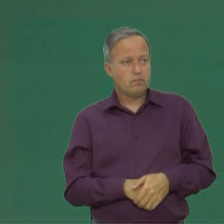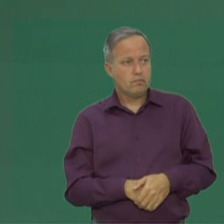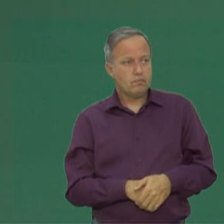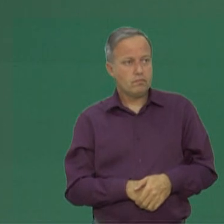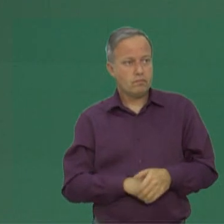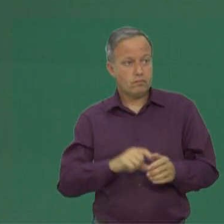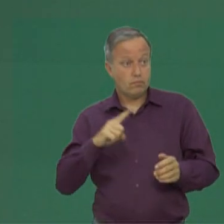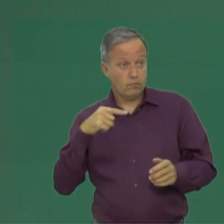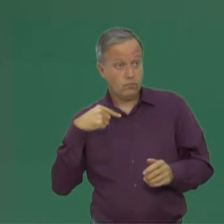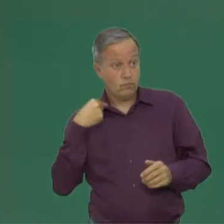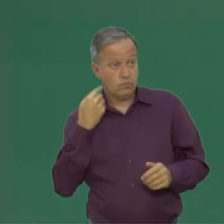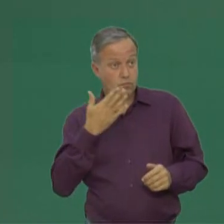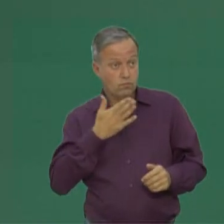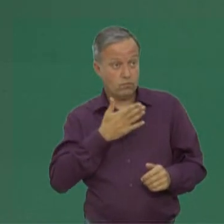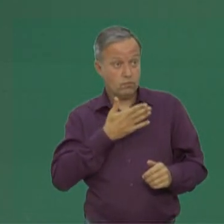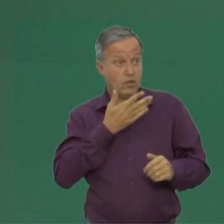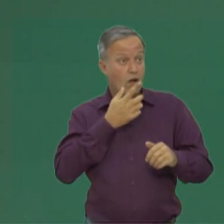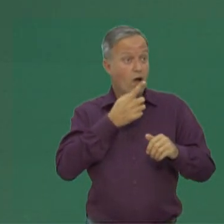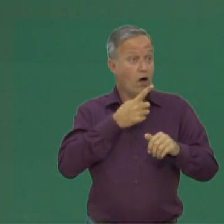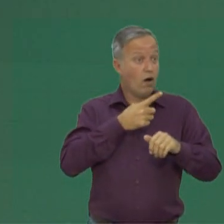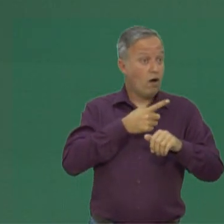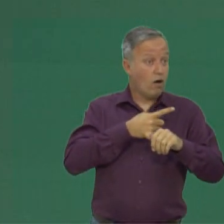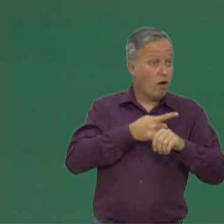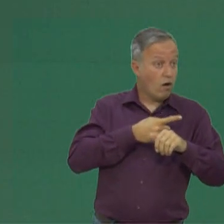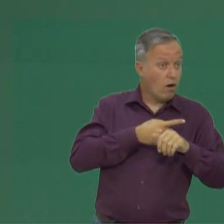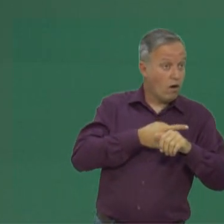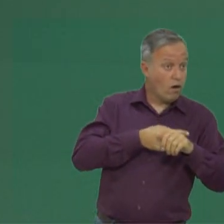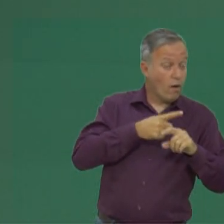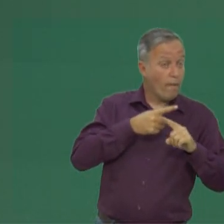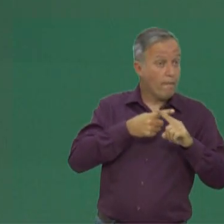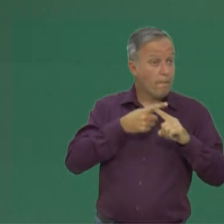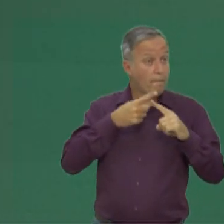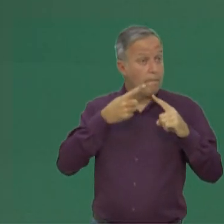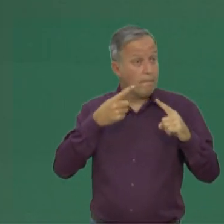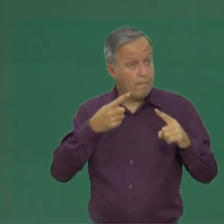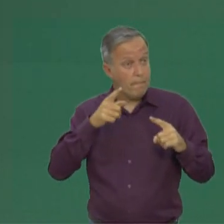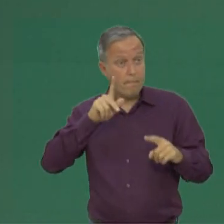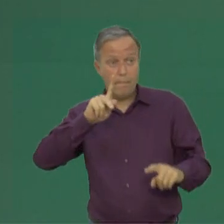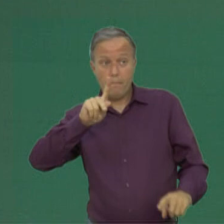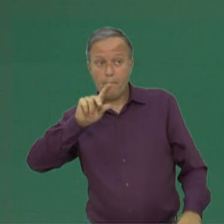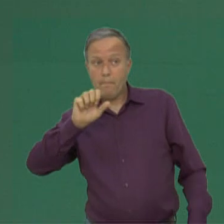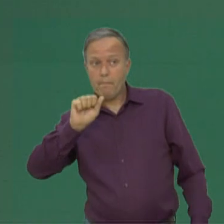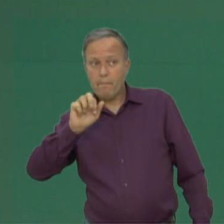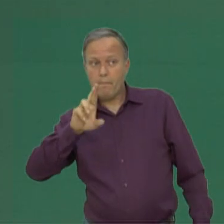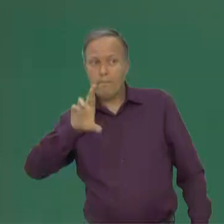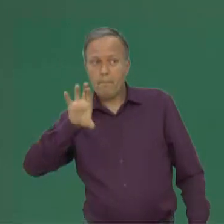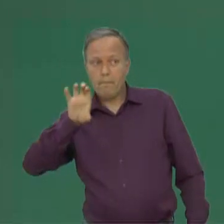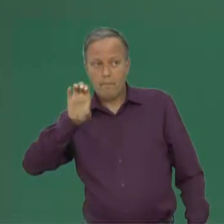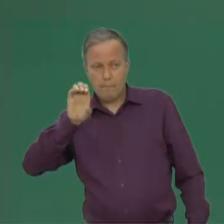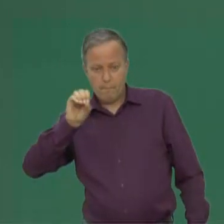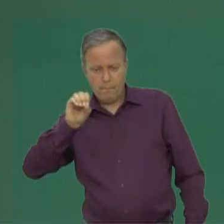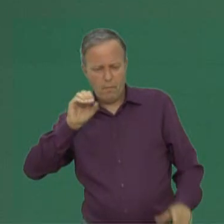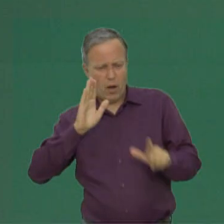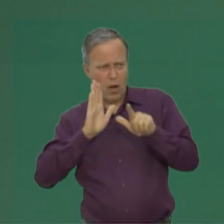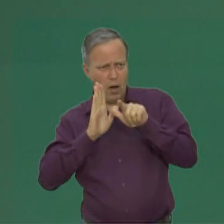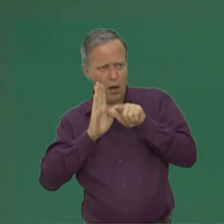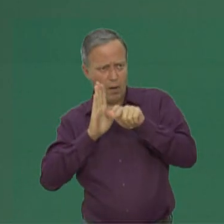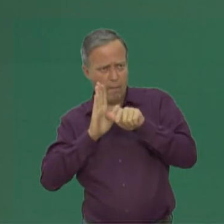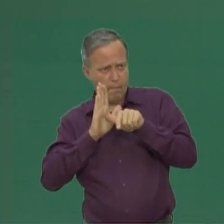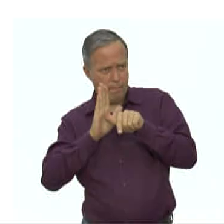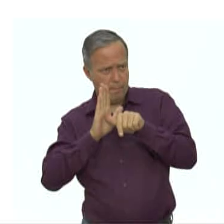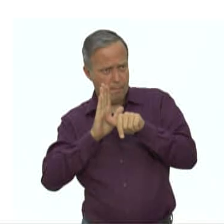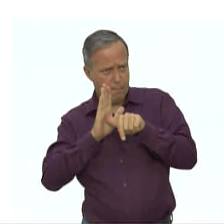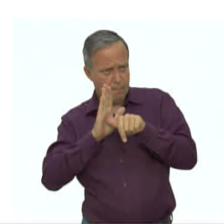Nos despertamos temprano, pero llegamos tarde.